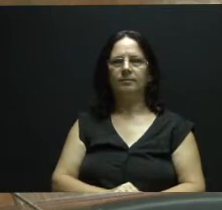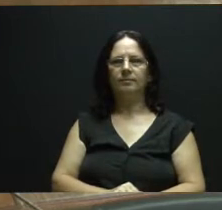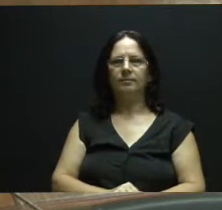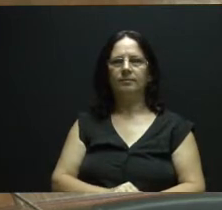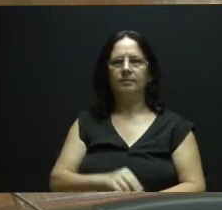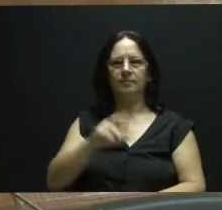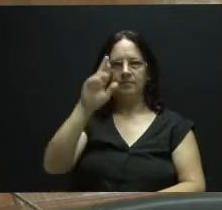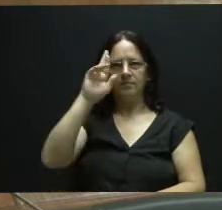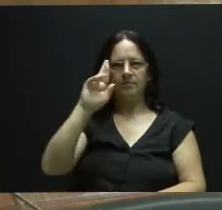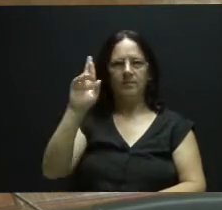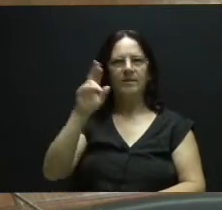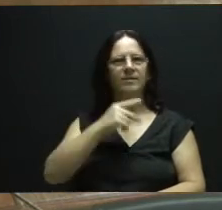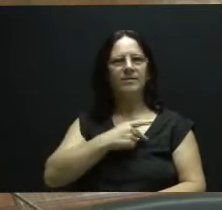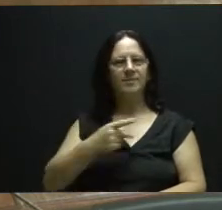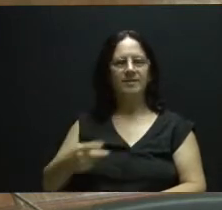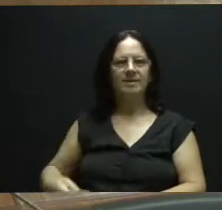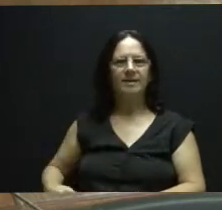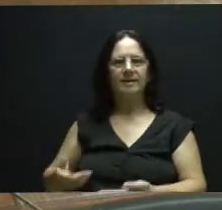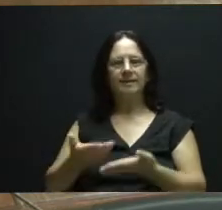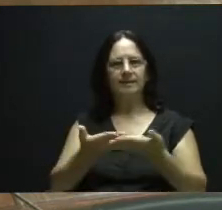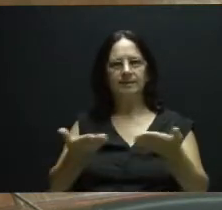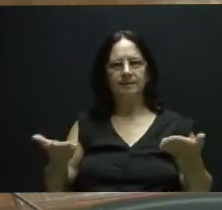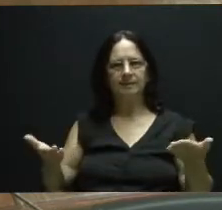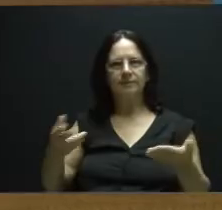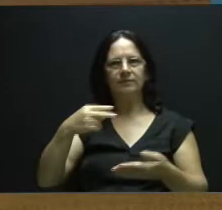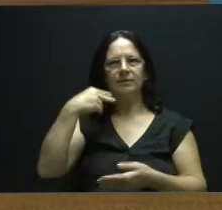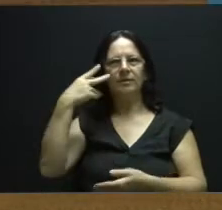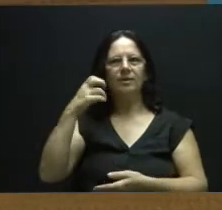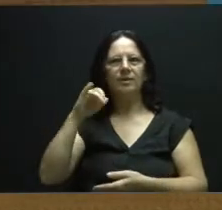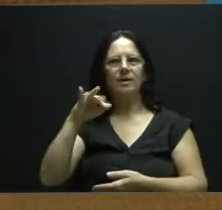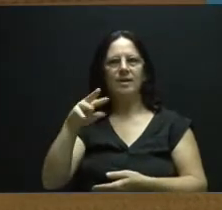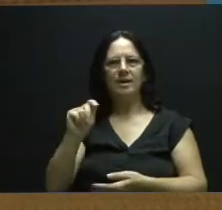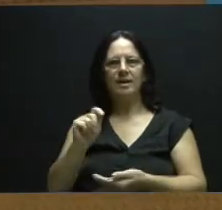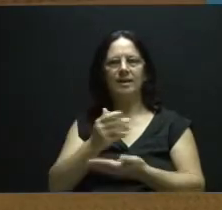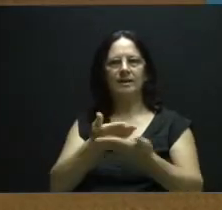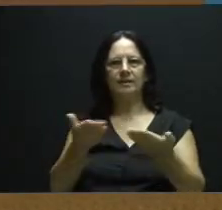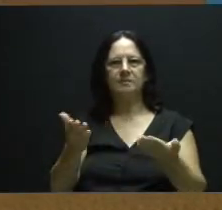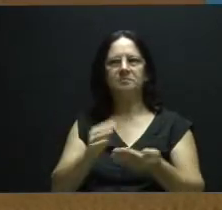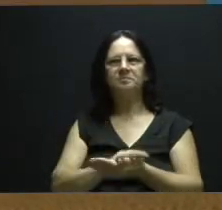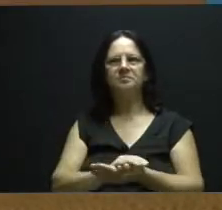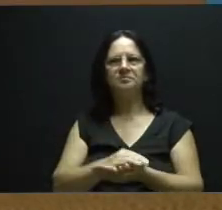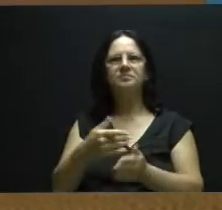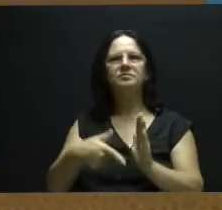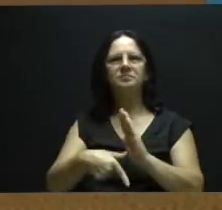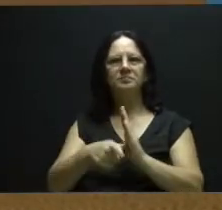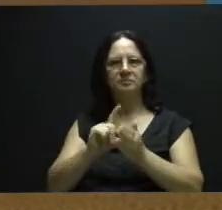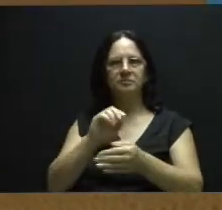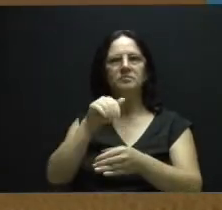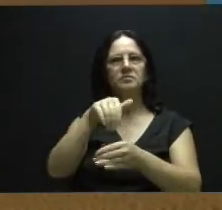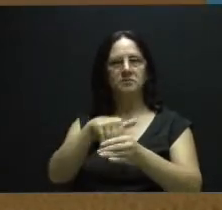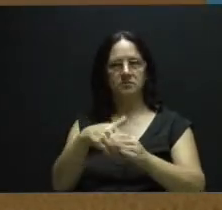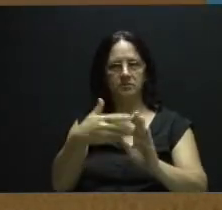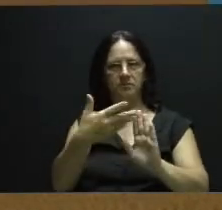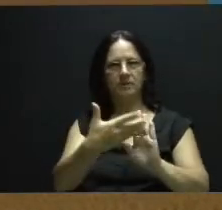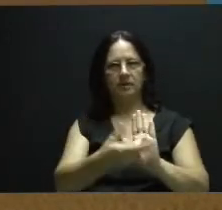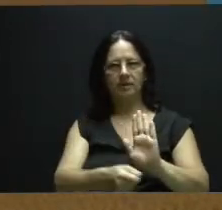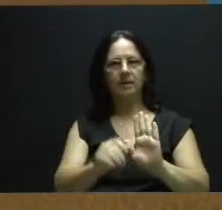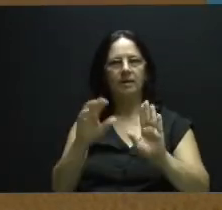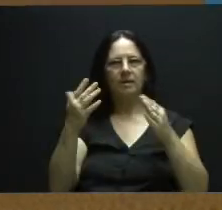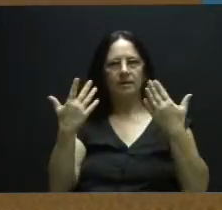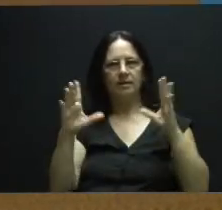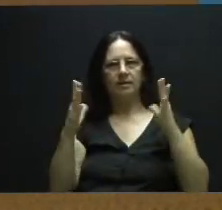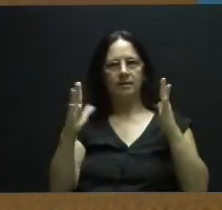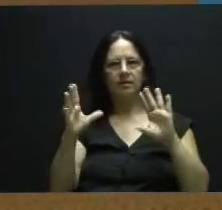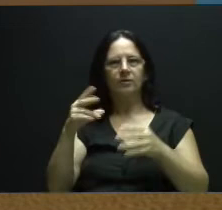sim o presidente nobres vereadores vereador a érika senhores e senhoras desde já eu quero antecipar meu voto favorável e parabenizar o nobre